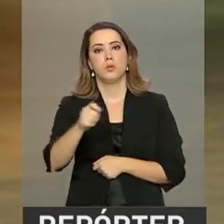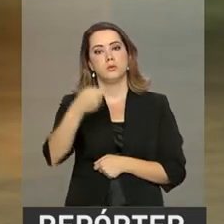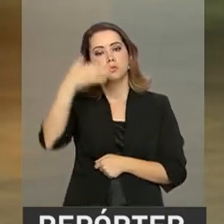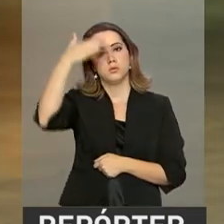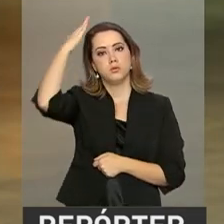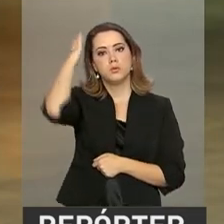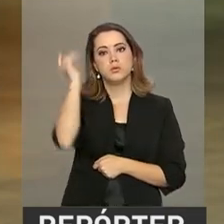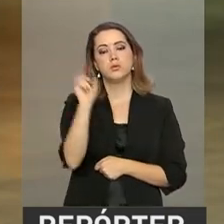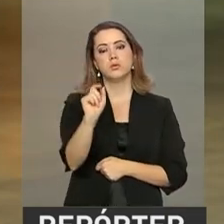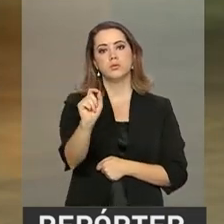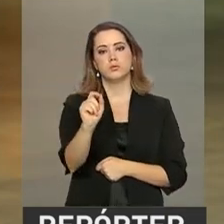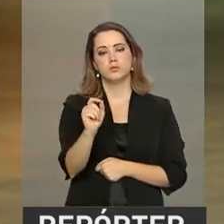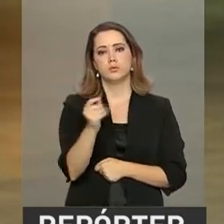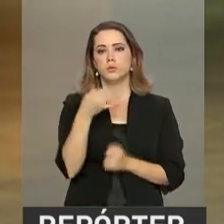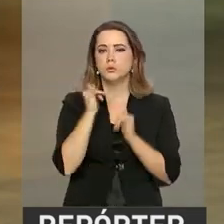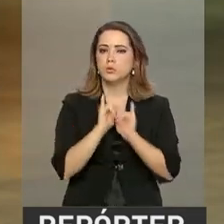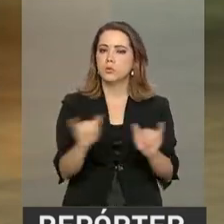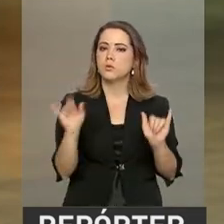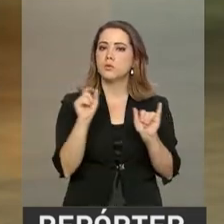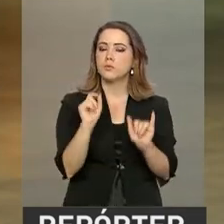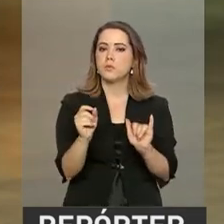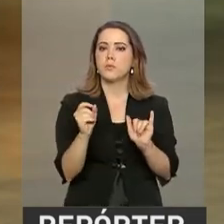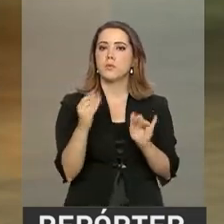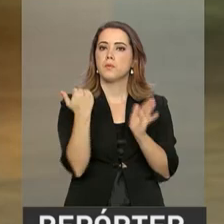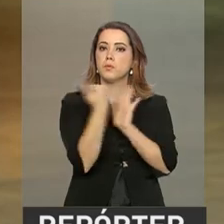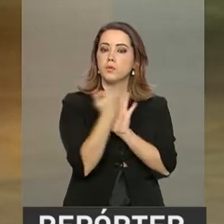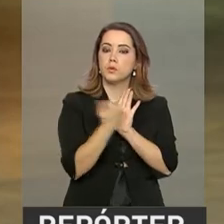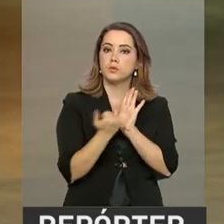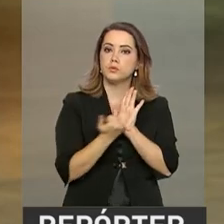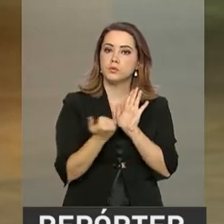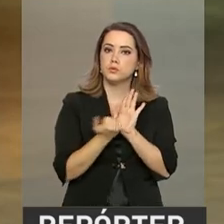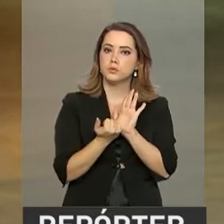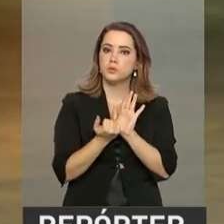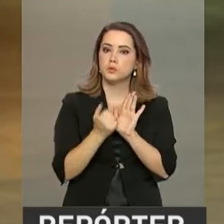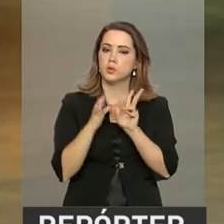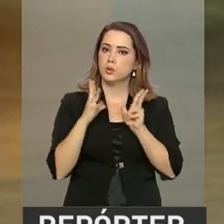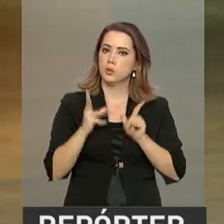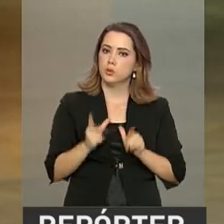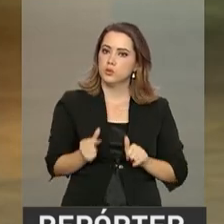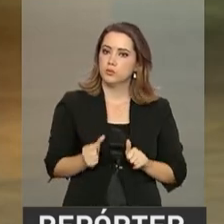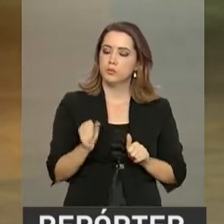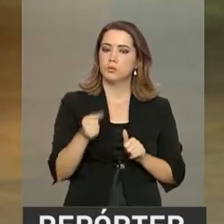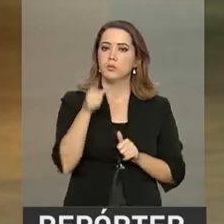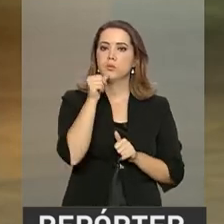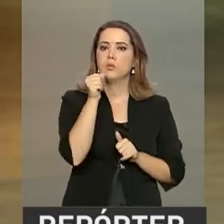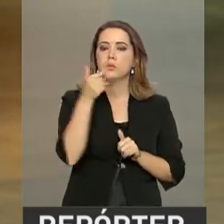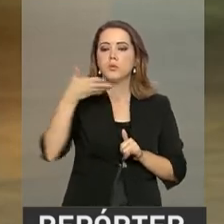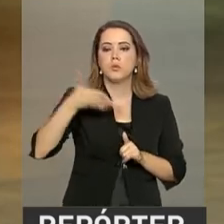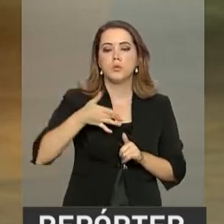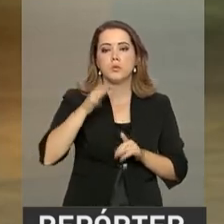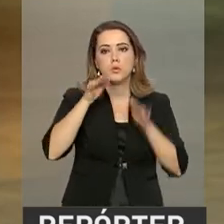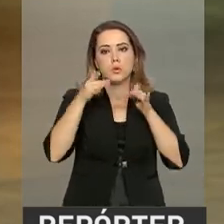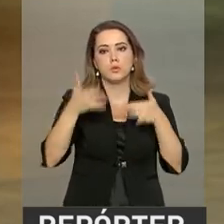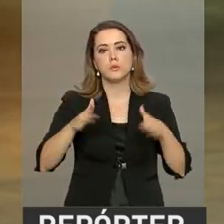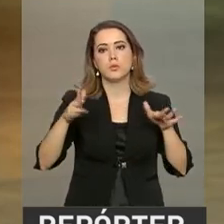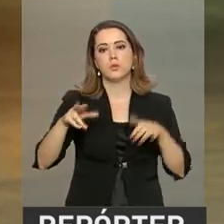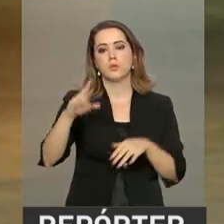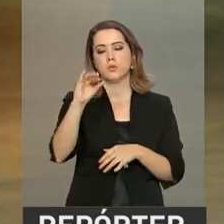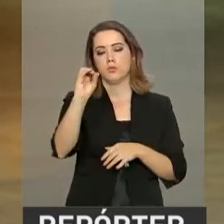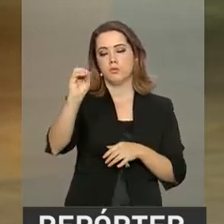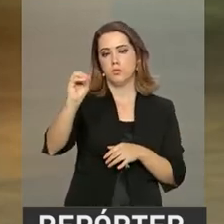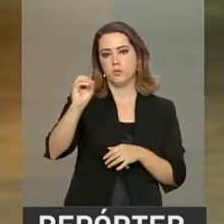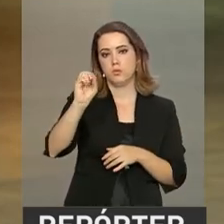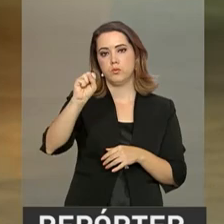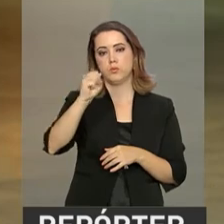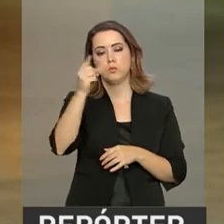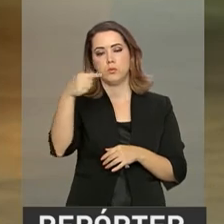exercício, Michel Temer, lançou o programa de revitalização do Rio São Francisco. O governo vai investir mais de R$1 bilhão nos